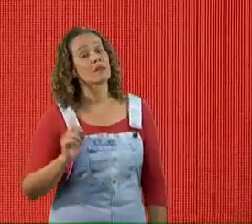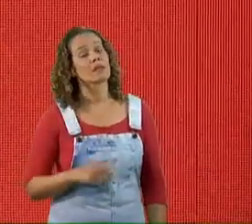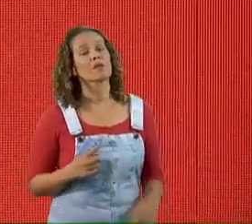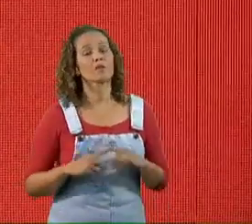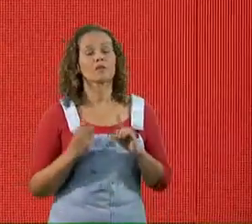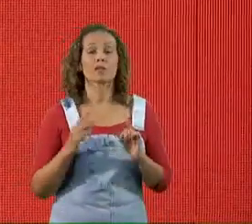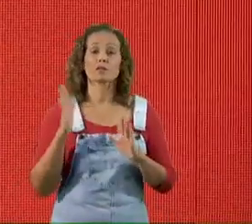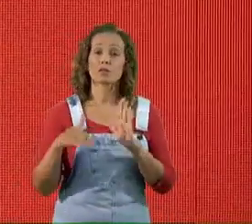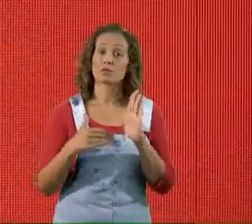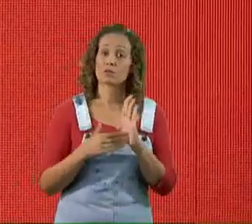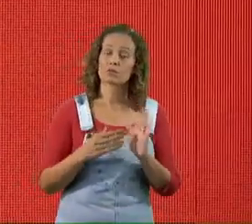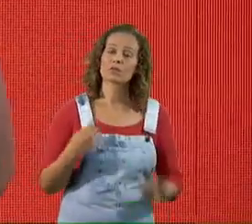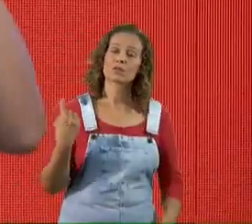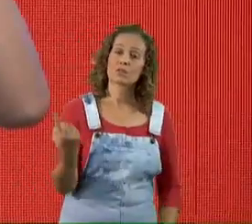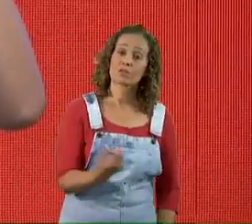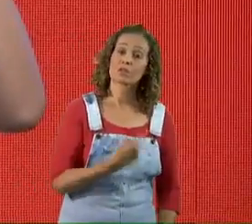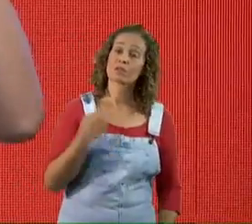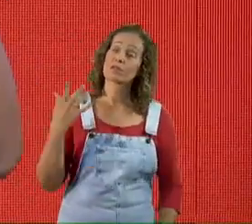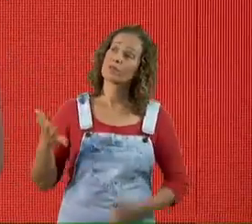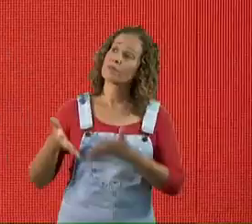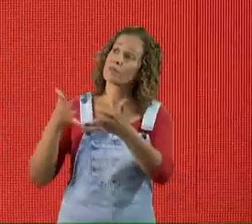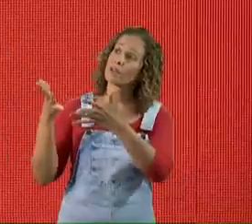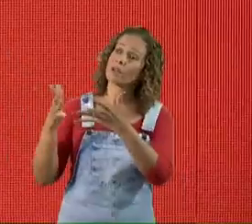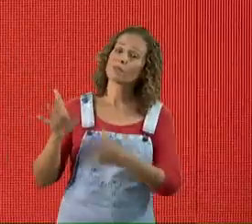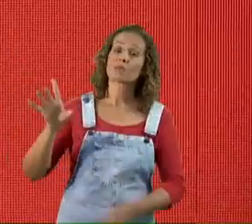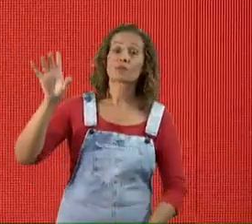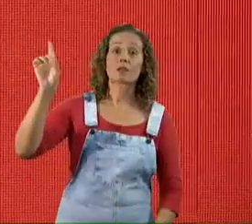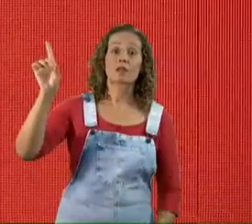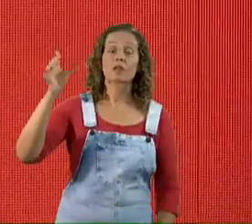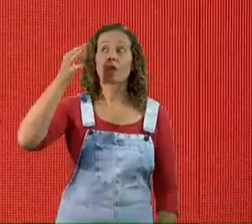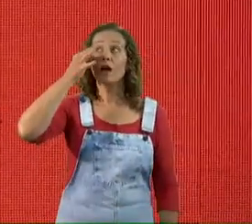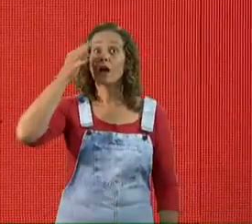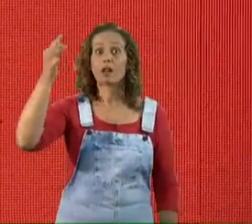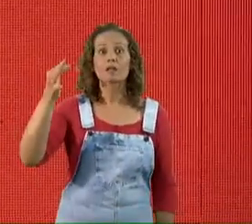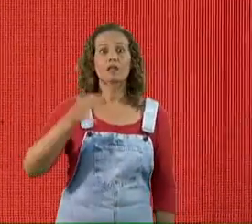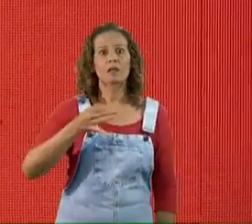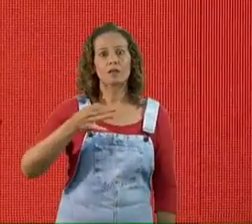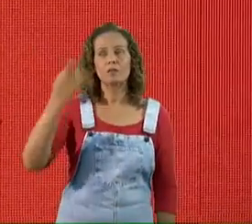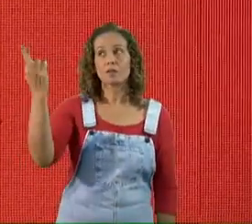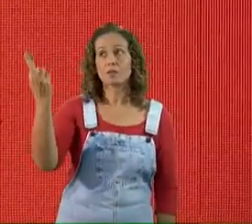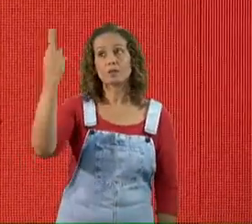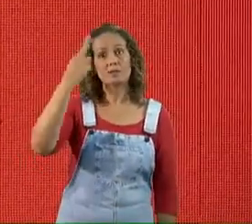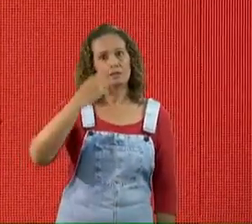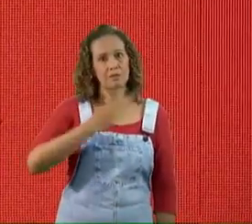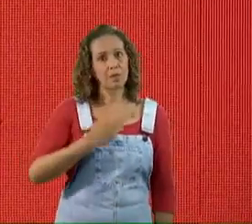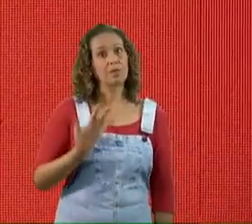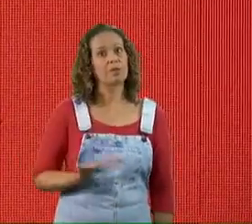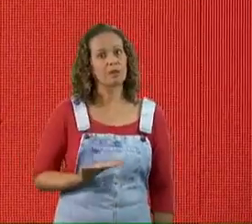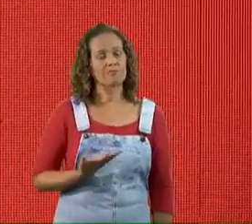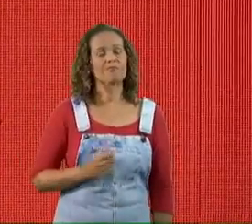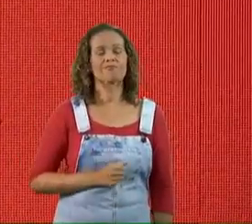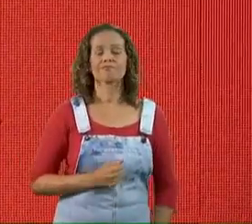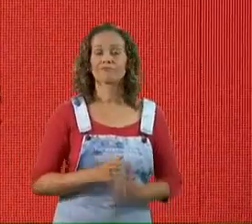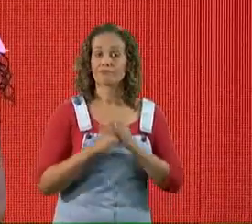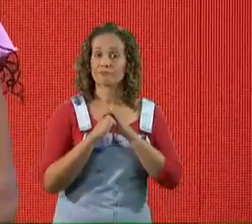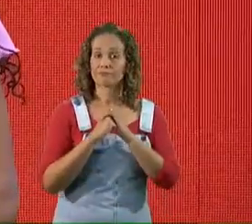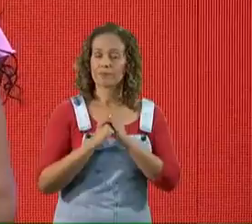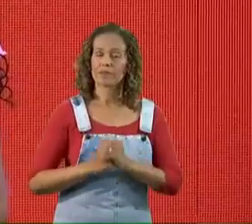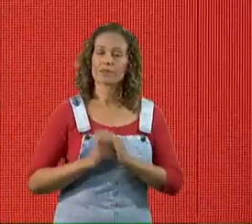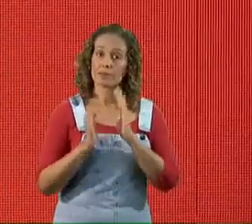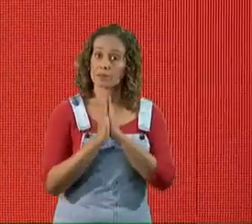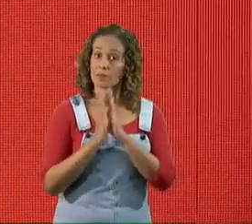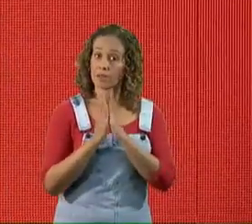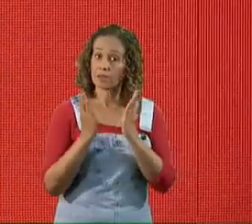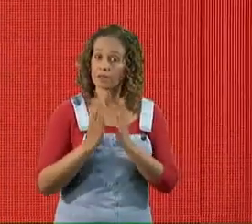nós falarmos com o Senhor, saiba que Ele está com seus ouvidos atento para ouvir tudo que sai da nossa boca. Amém? Vamos